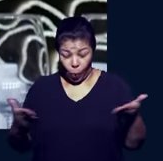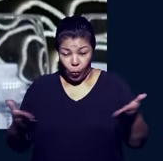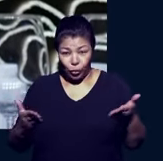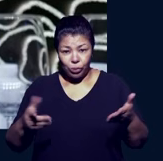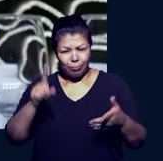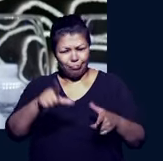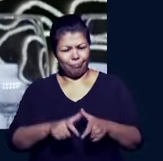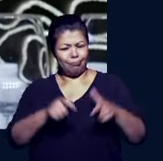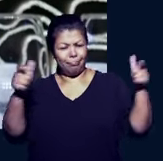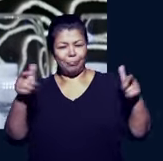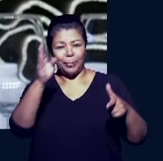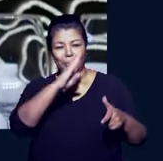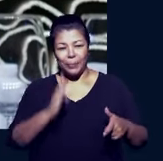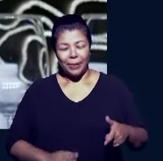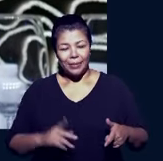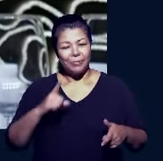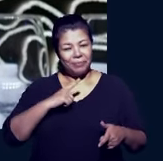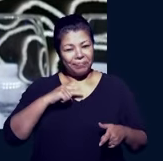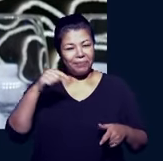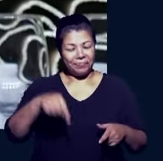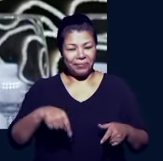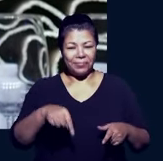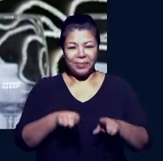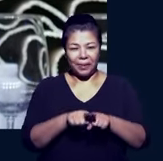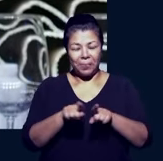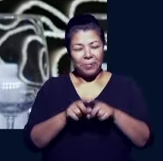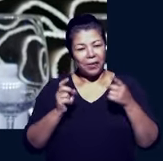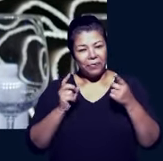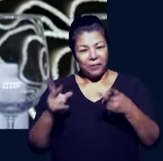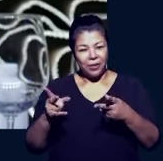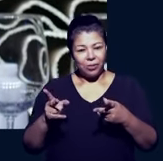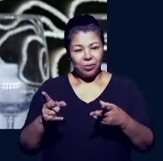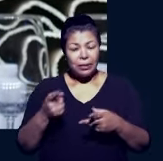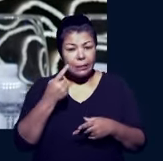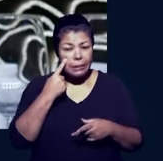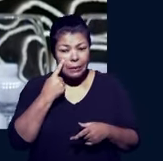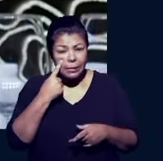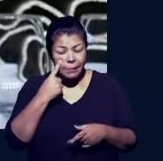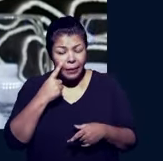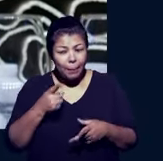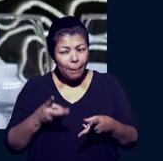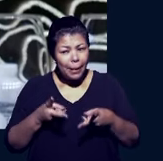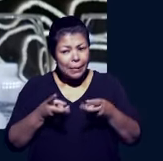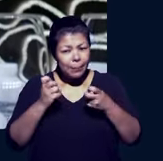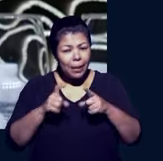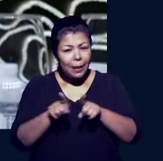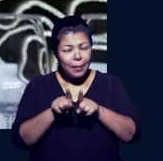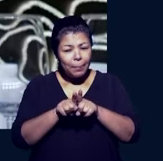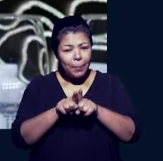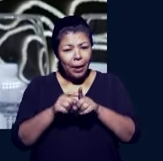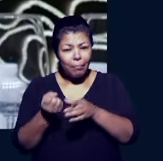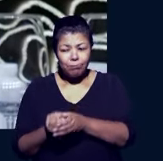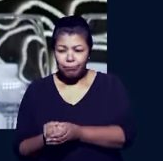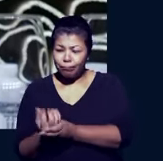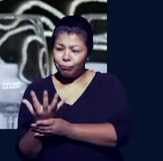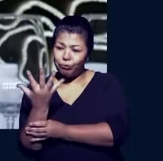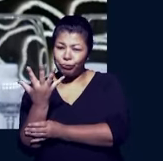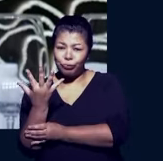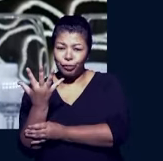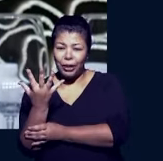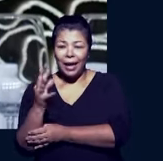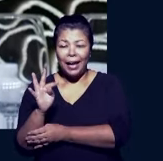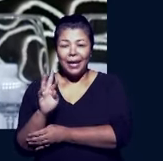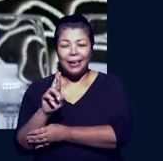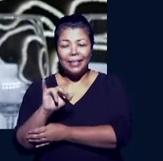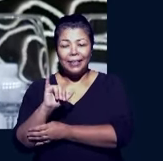é brutal e aí se você olhar ali atrás já tá chegando o trigo que que de novo esse se você